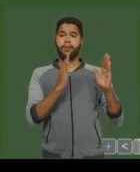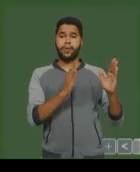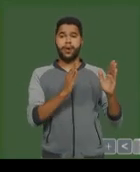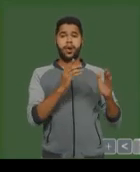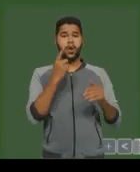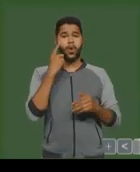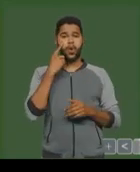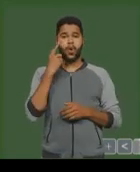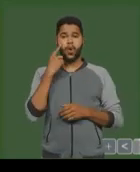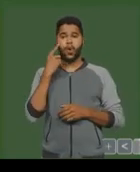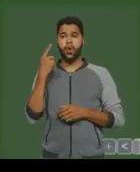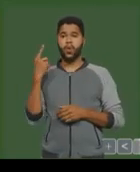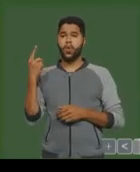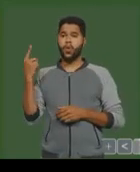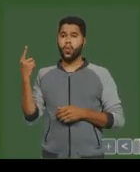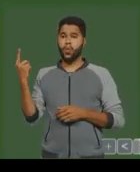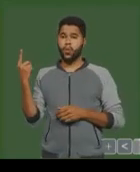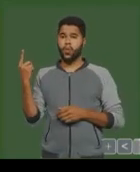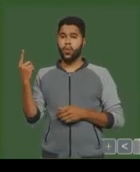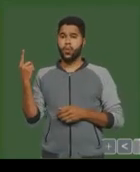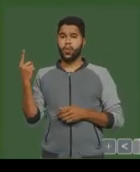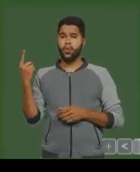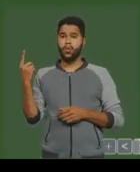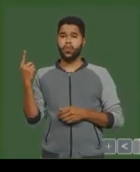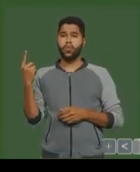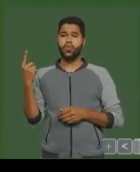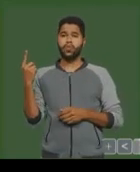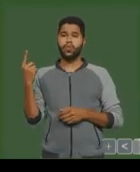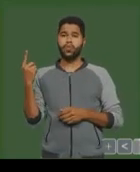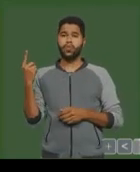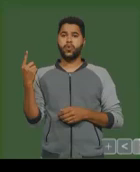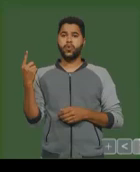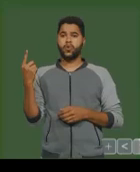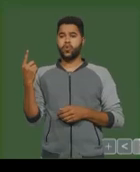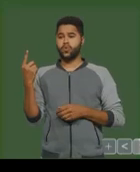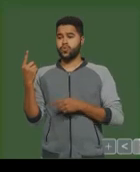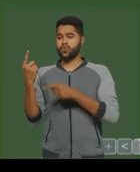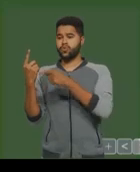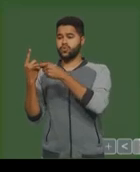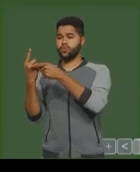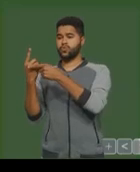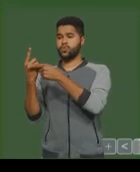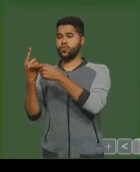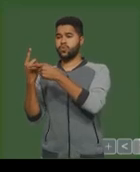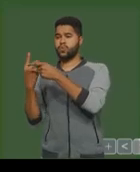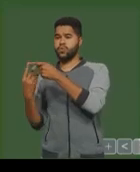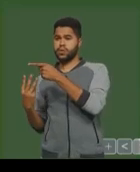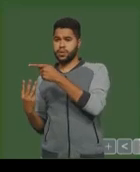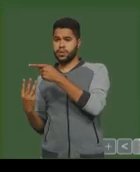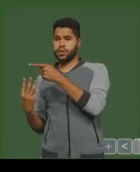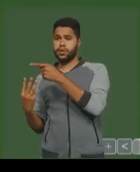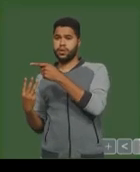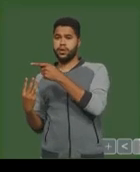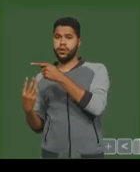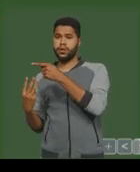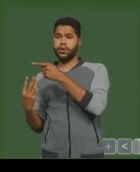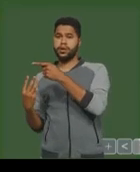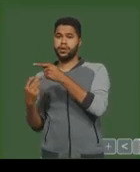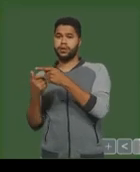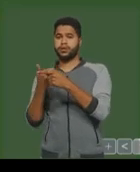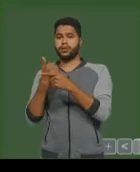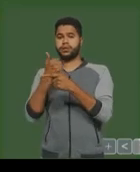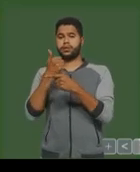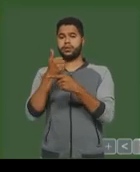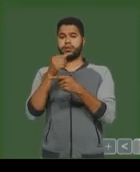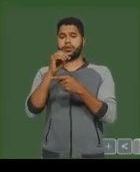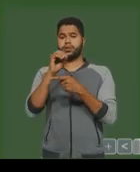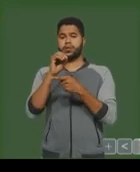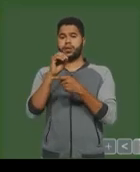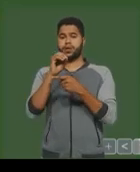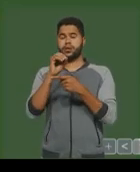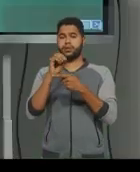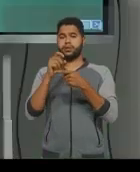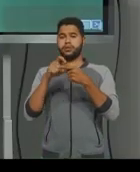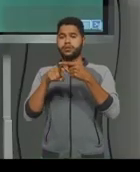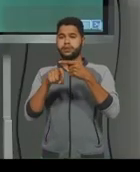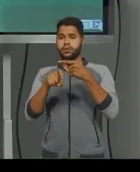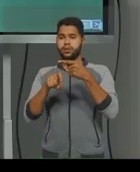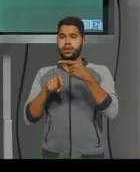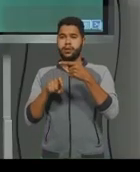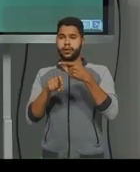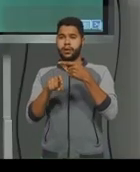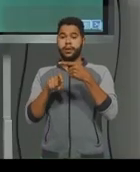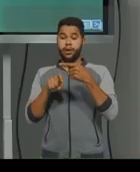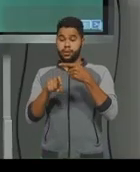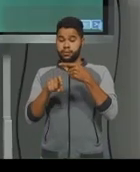o numerador da primeira fração, sobre 3. E depois 10 sobre x.